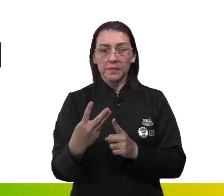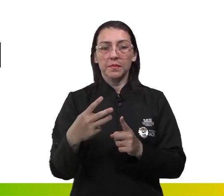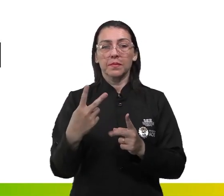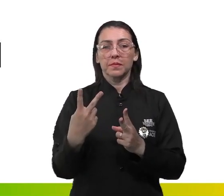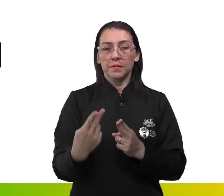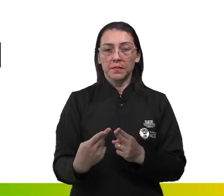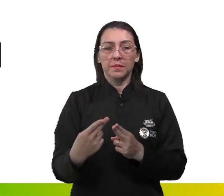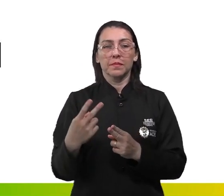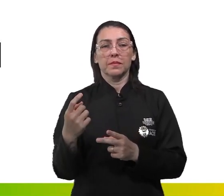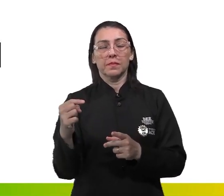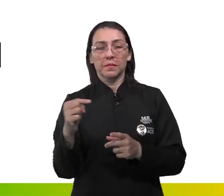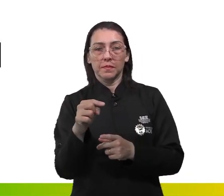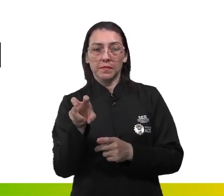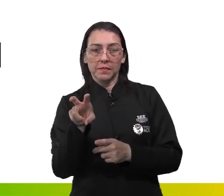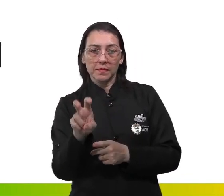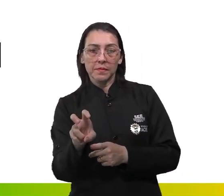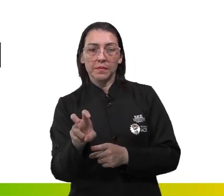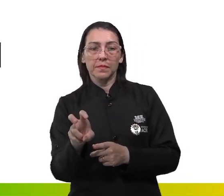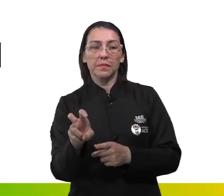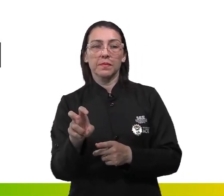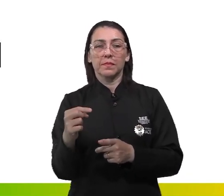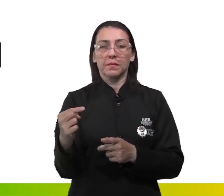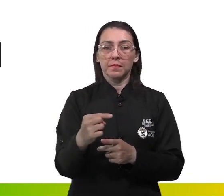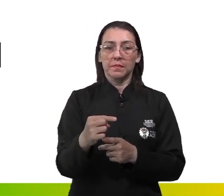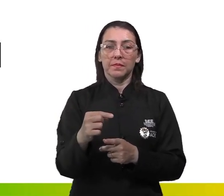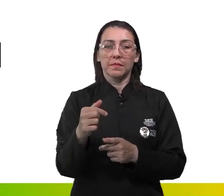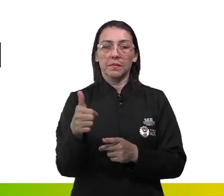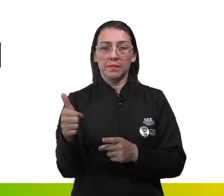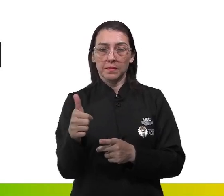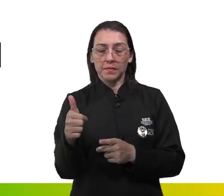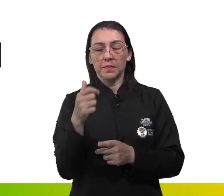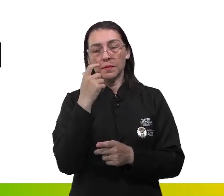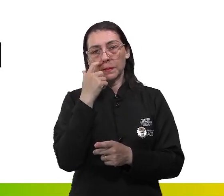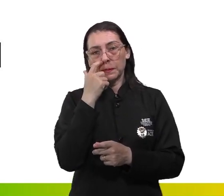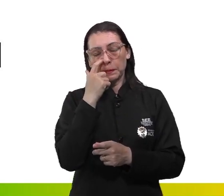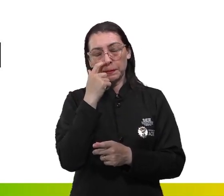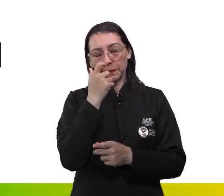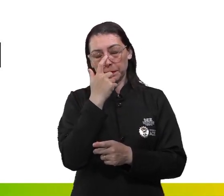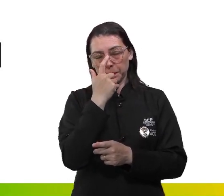para nós trabalharmos com ela.